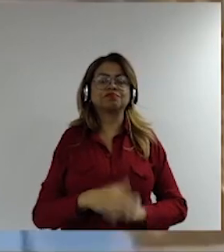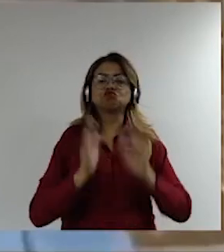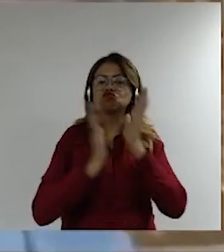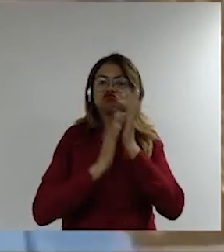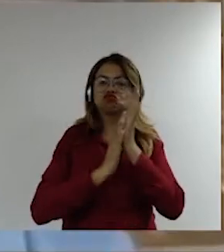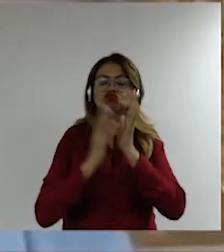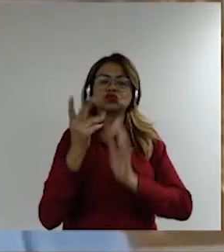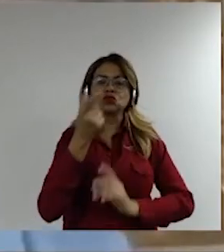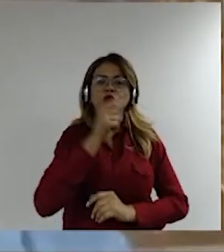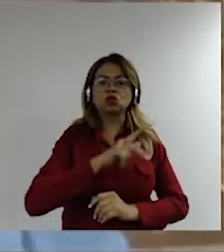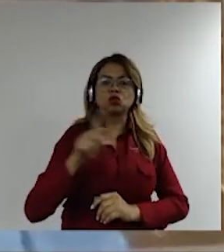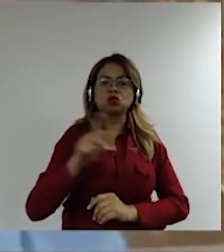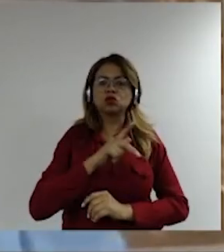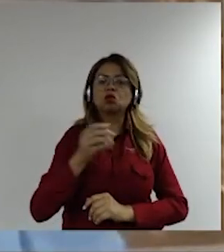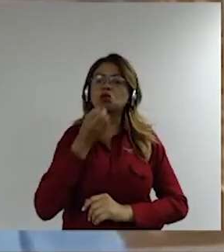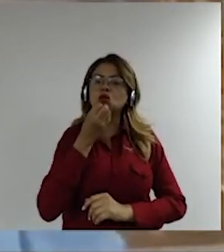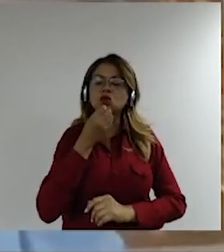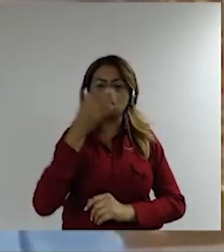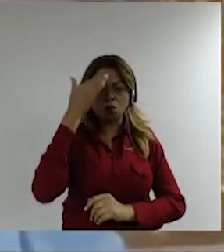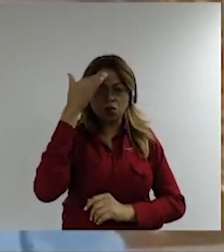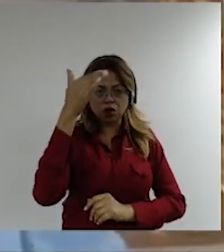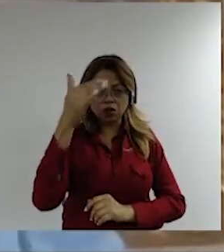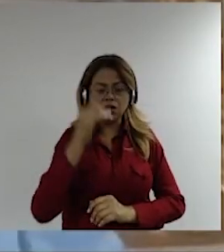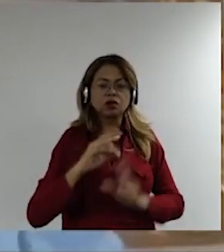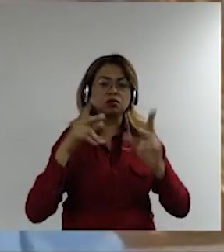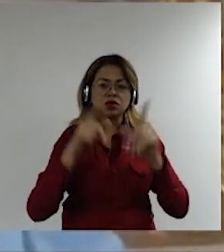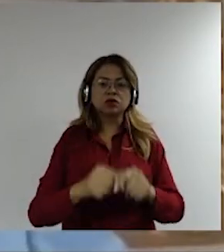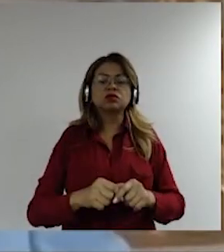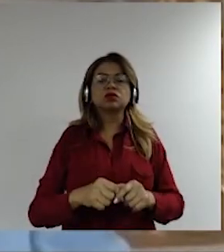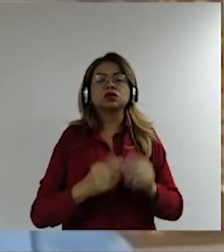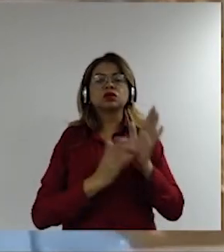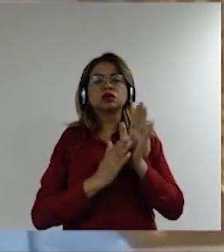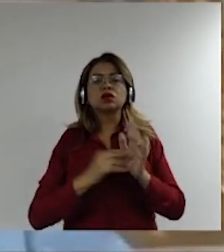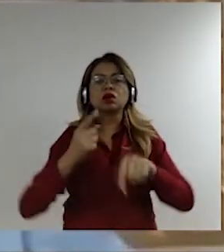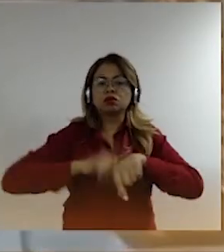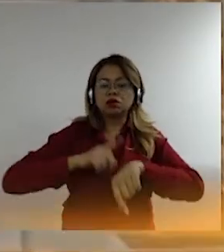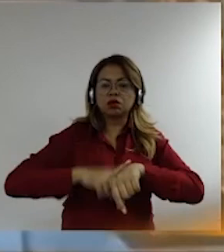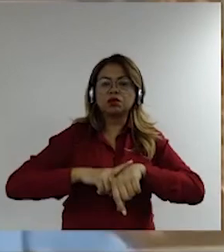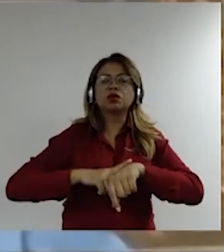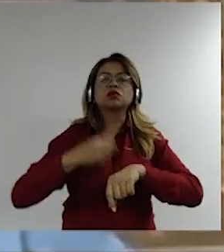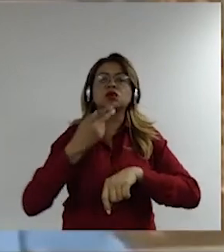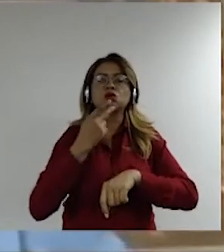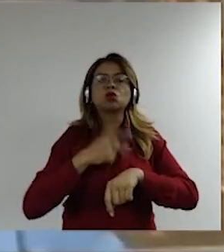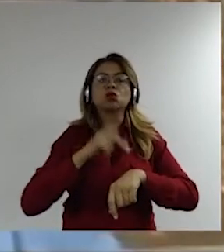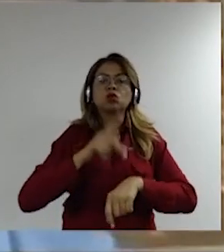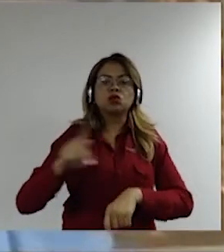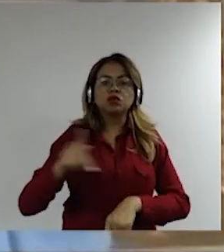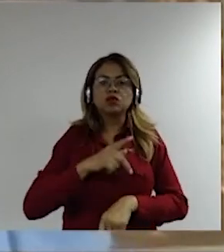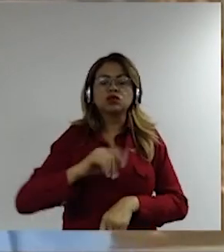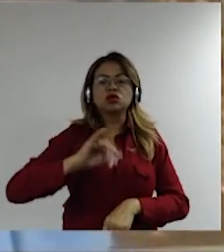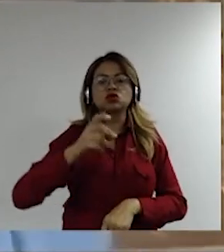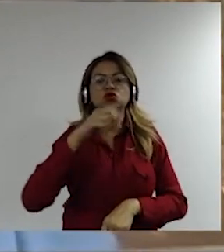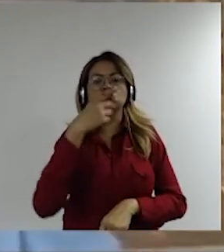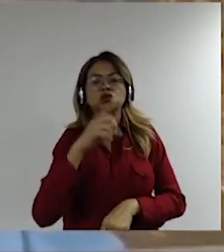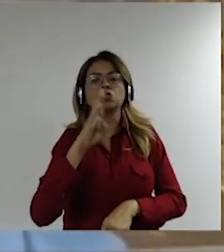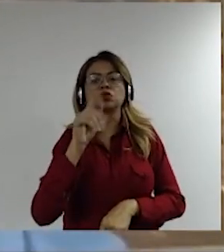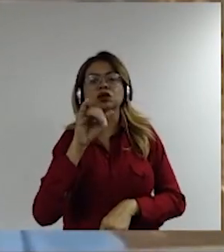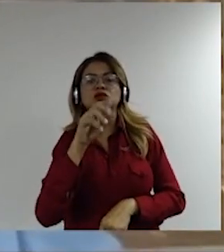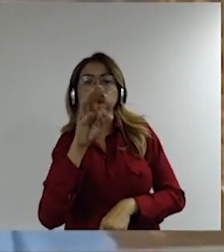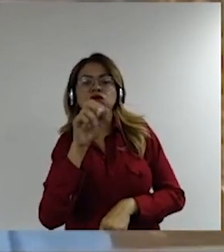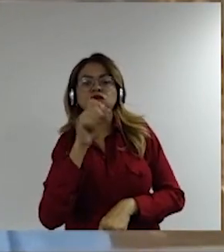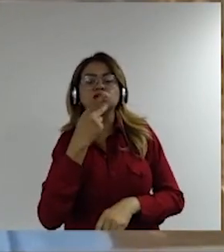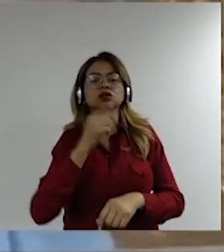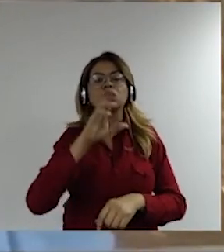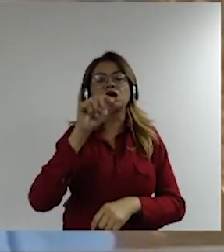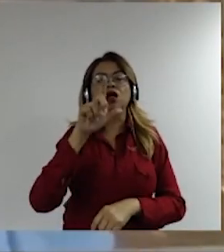Maravilha, professor Marinaldo, muito obrigado. Assim, foi excelente esse momento. Professor João Batista, professora Cláudia, só tenho a agradecer a vocês